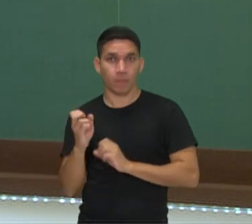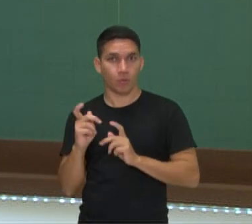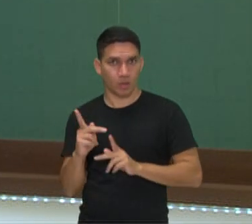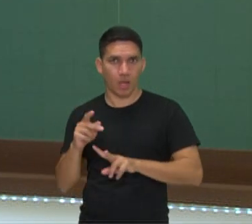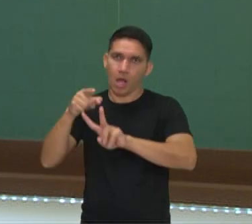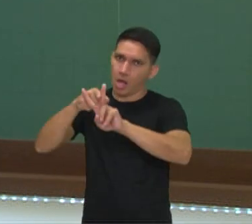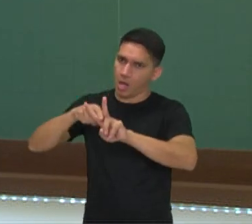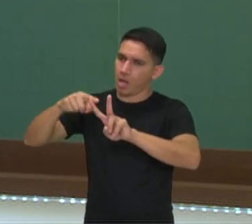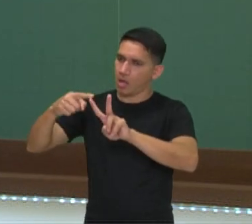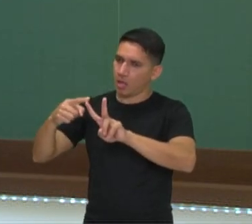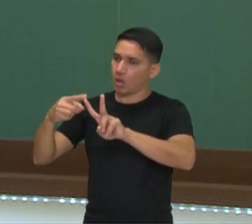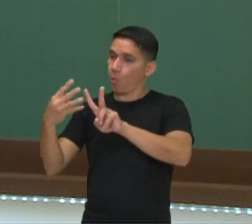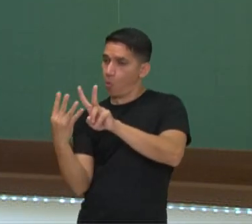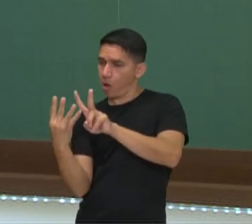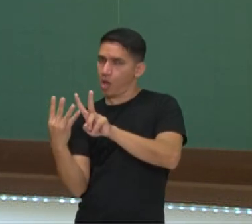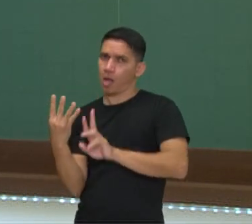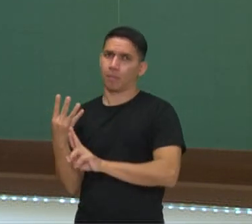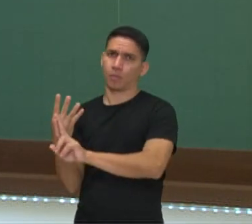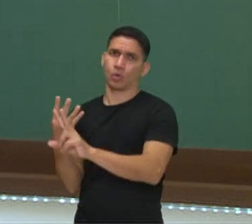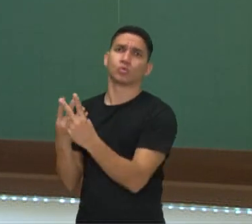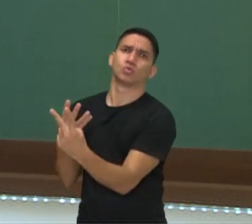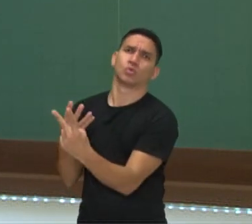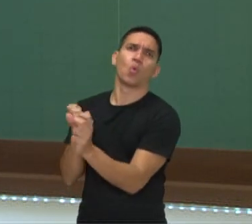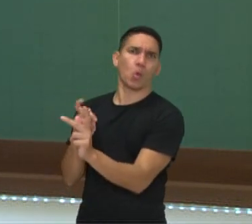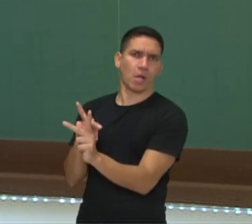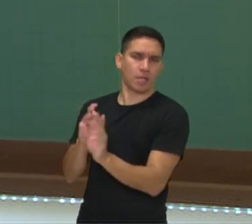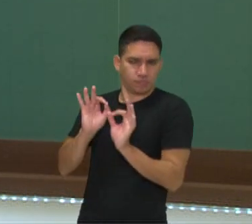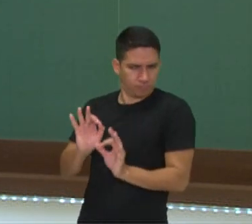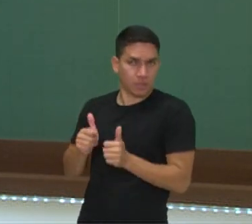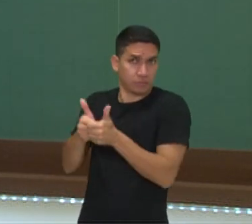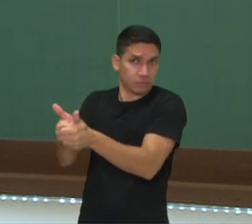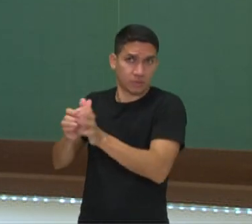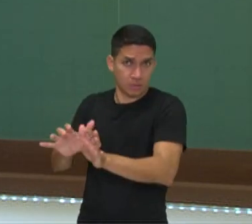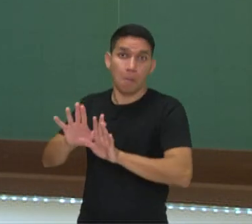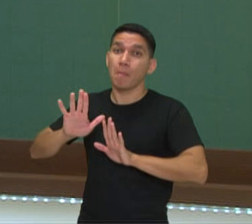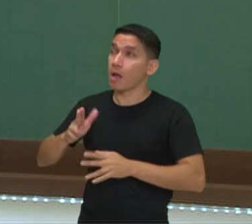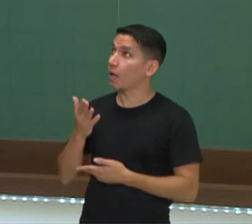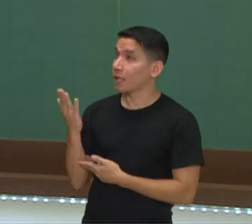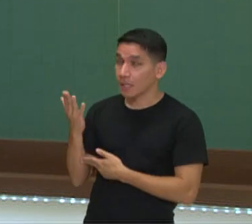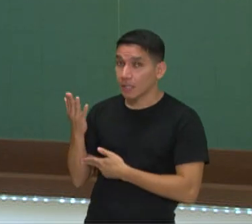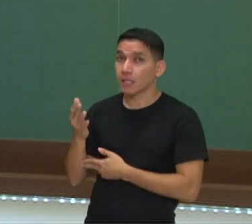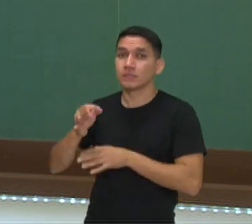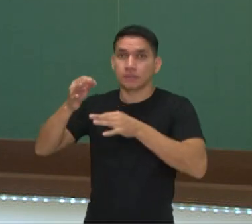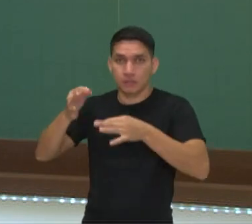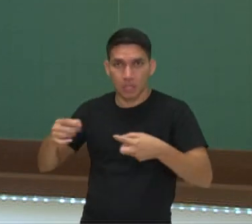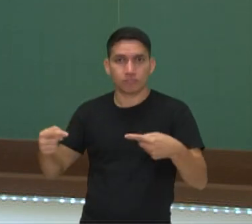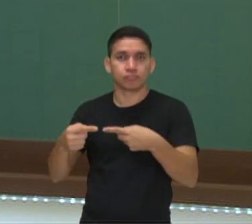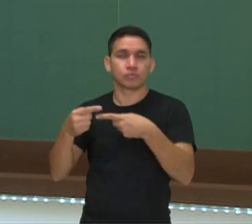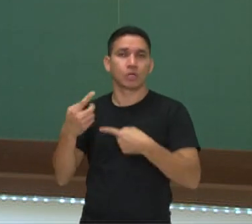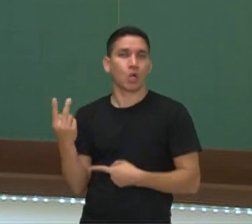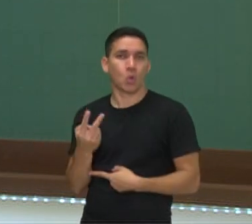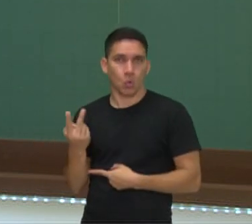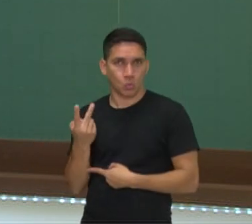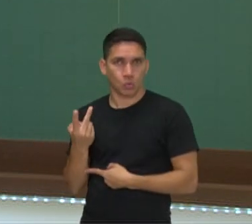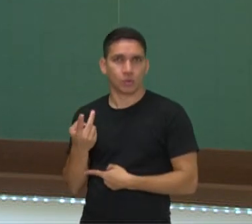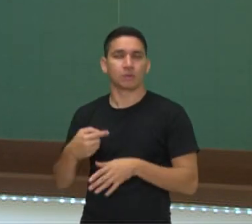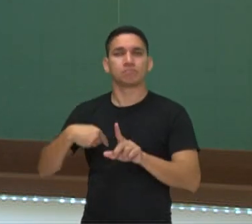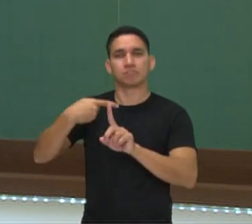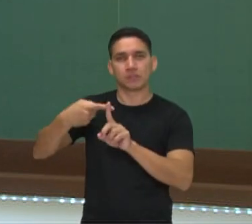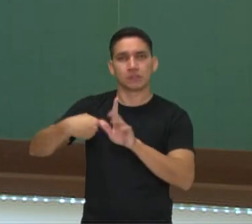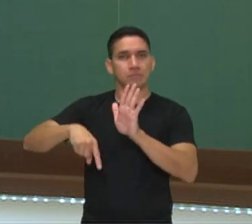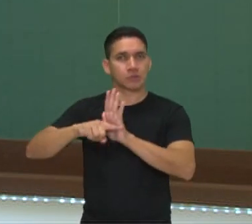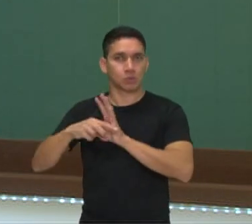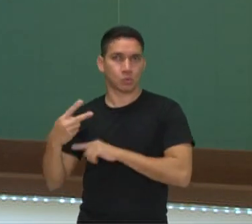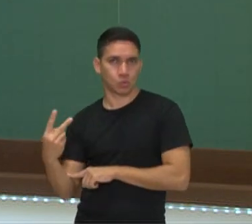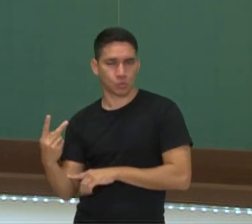4 é 2, isso ninguém muda, mas aqui no caso dá certo as duas, tá bom? Então, mais e menos